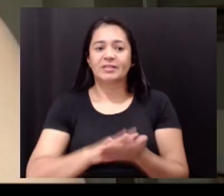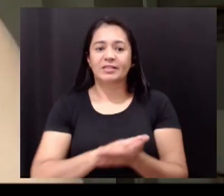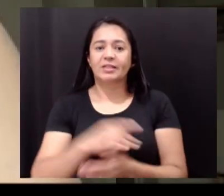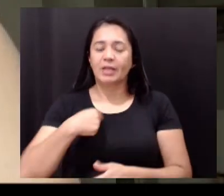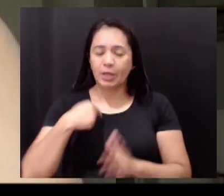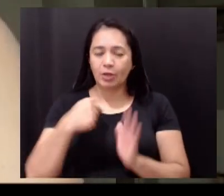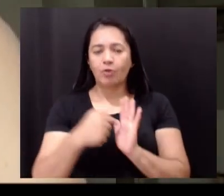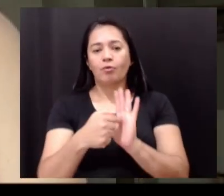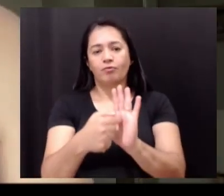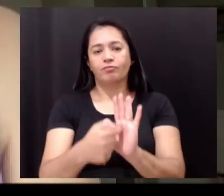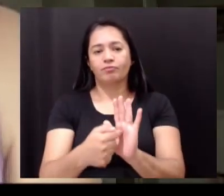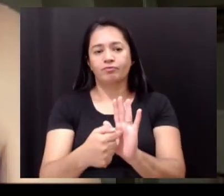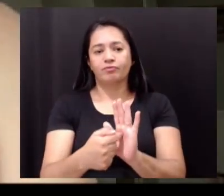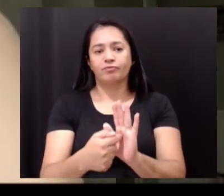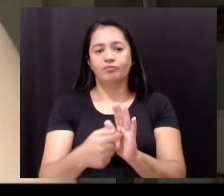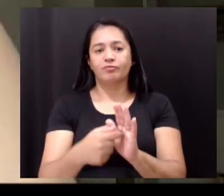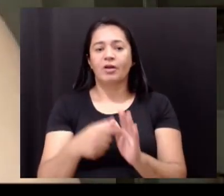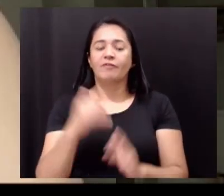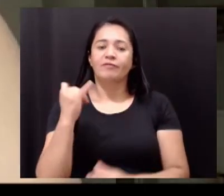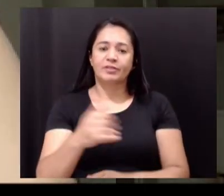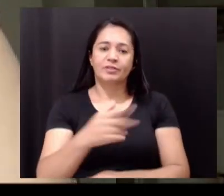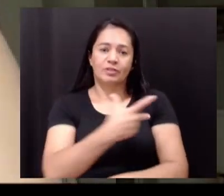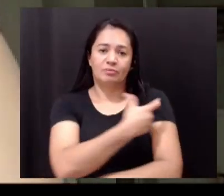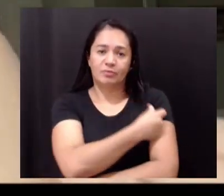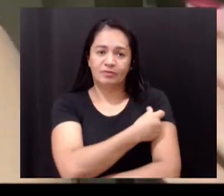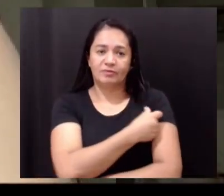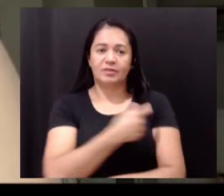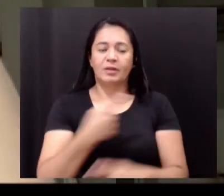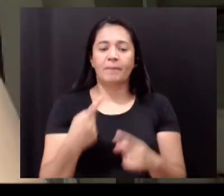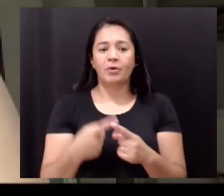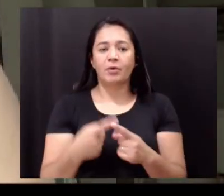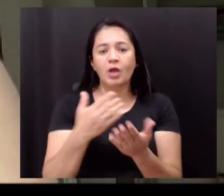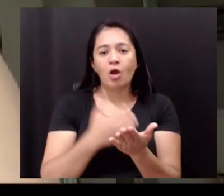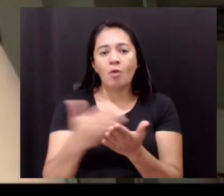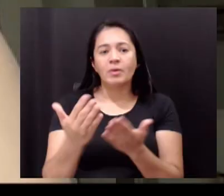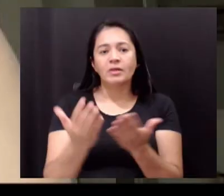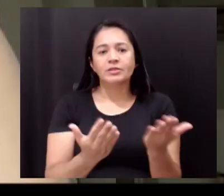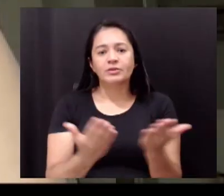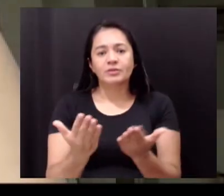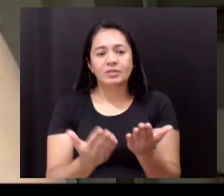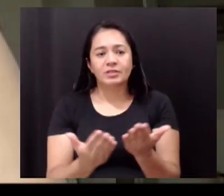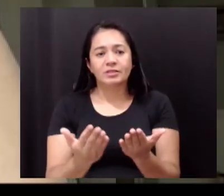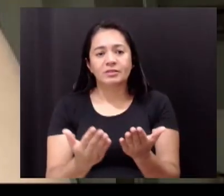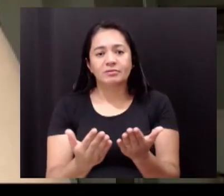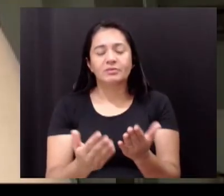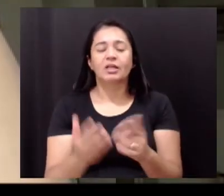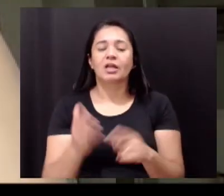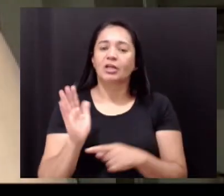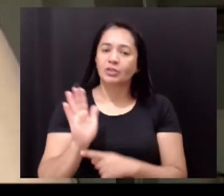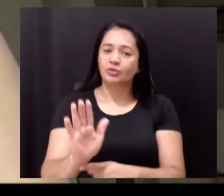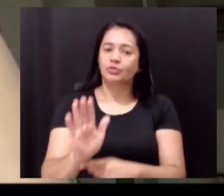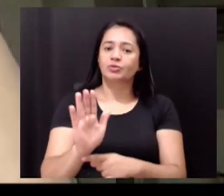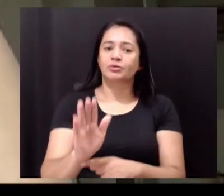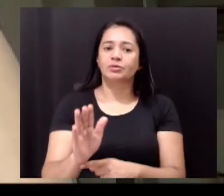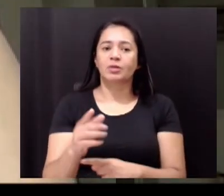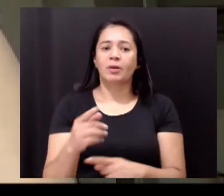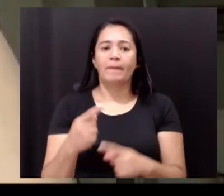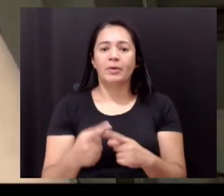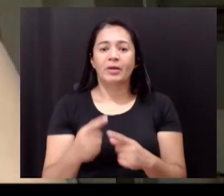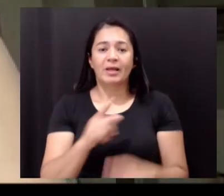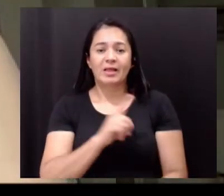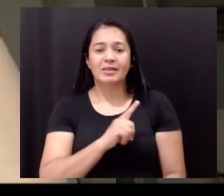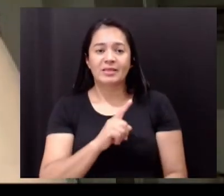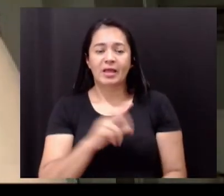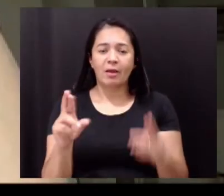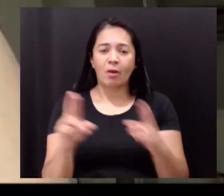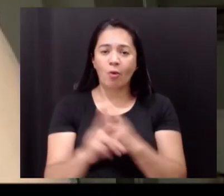porque eu sei que até com que se inicie o tratamento, essa vacina vai ajudar, por conta de ter muita correlação com